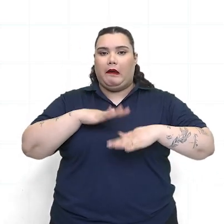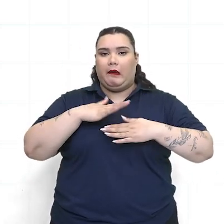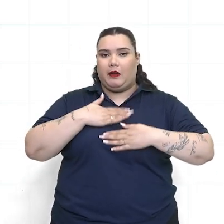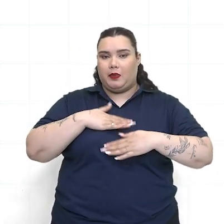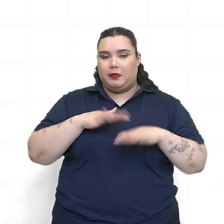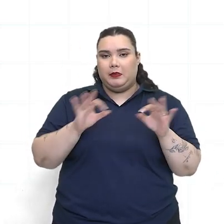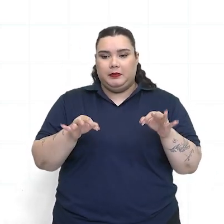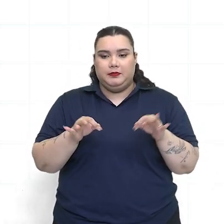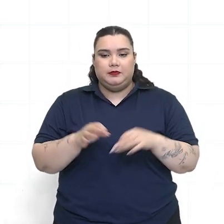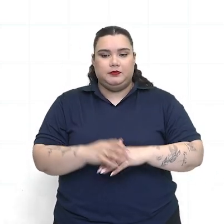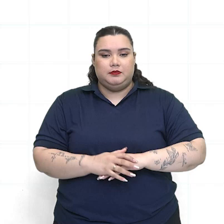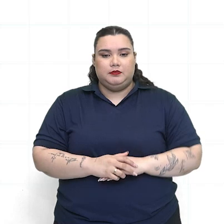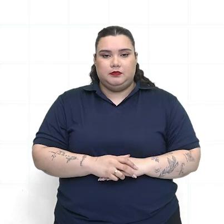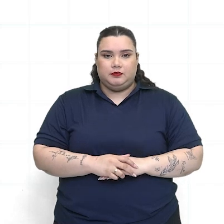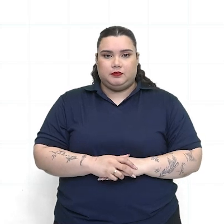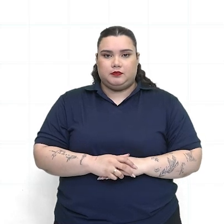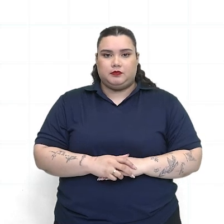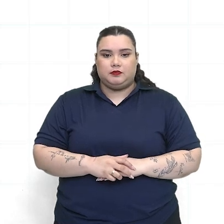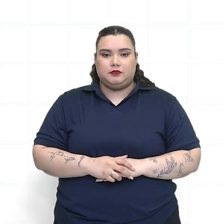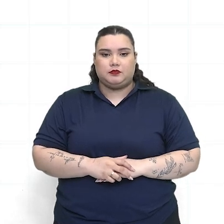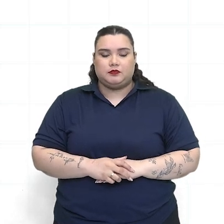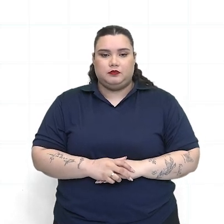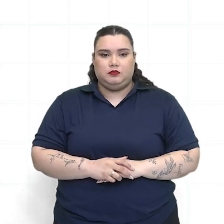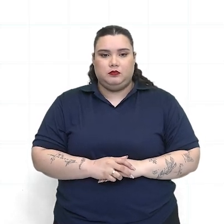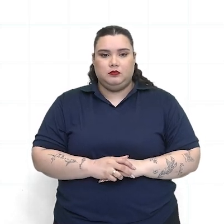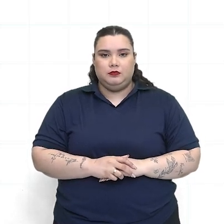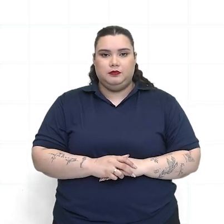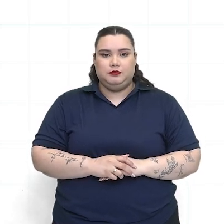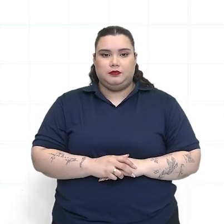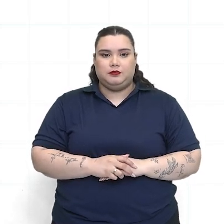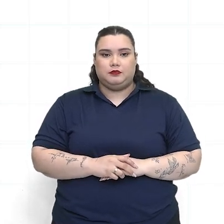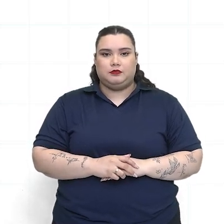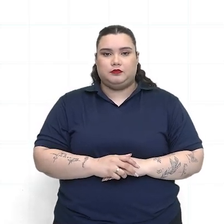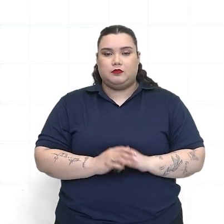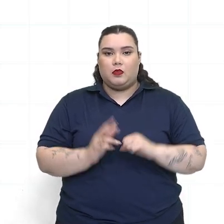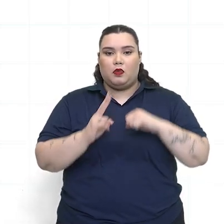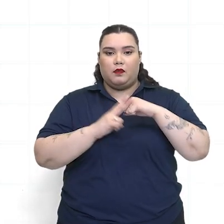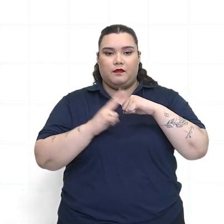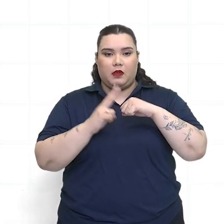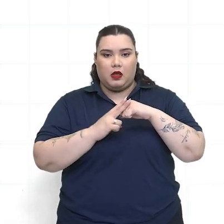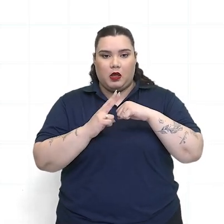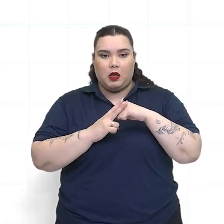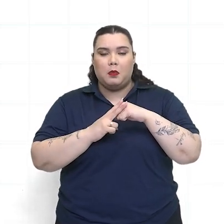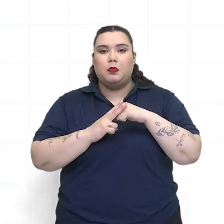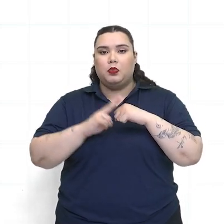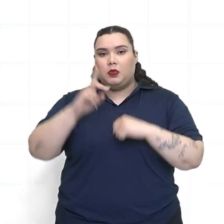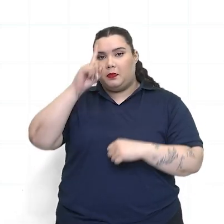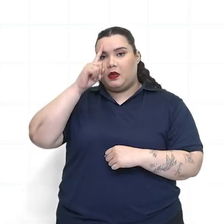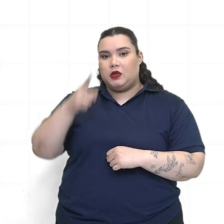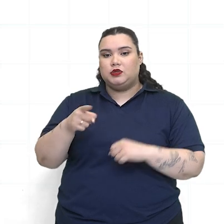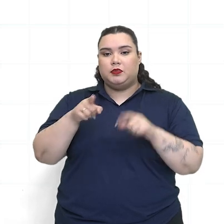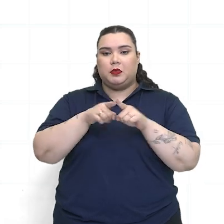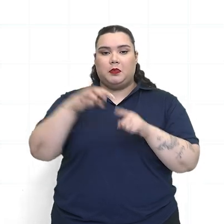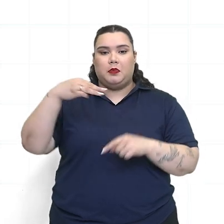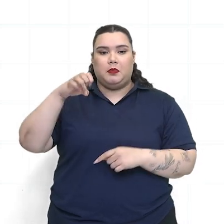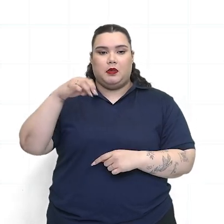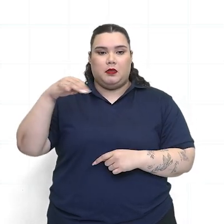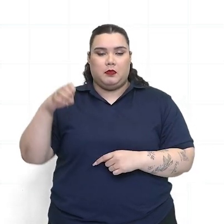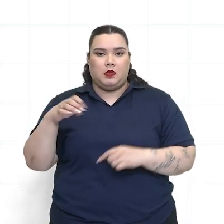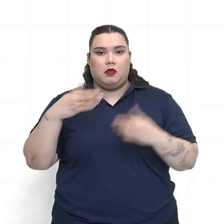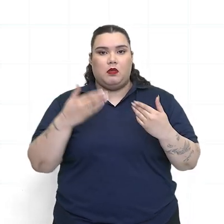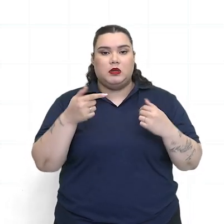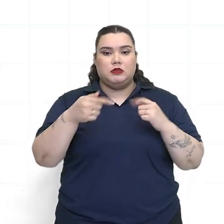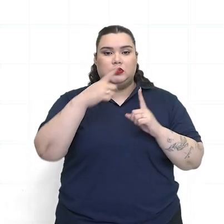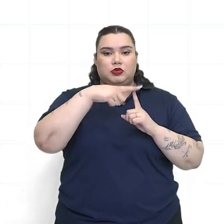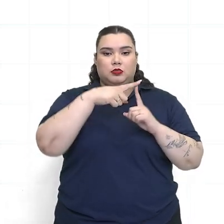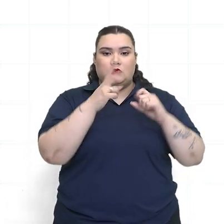melhor, não é? O verbo no imperativo e o meme. O modo imperativo é um modo